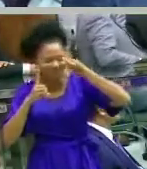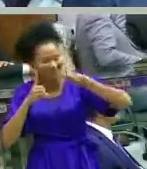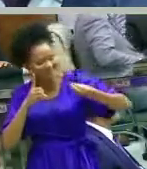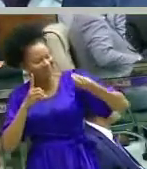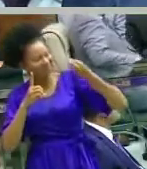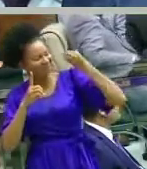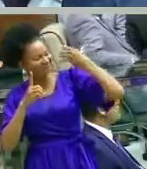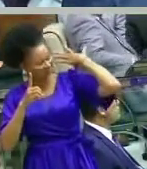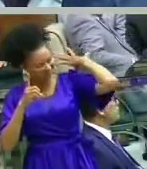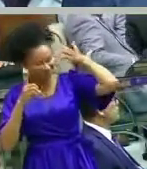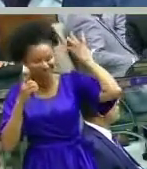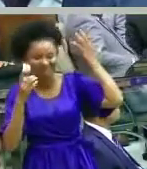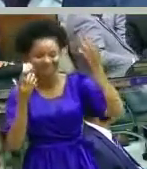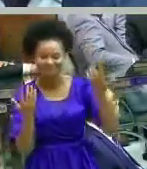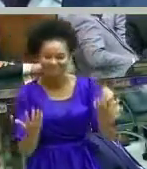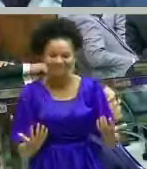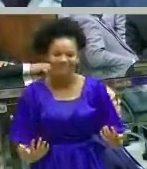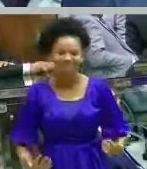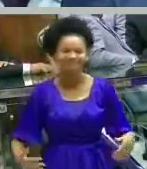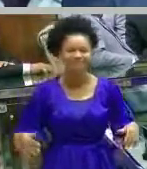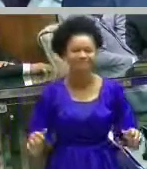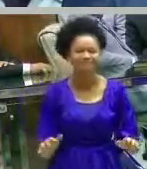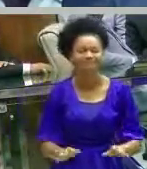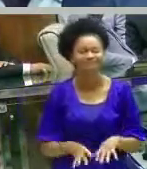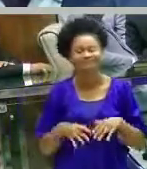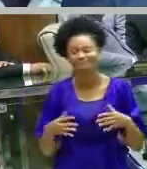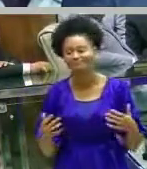lembrarei. Cante comigo.